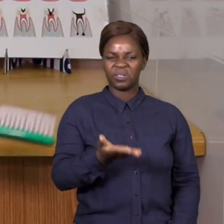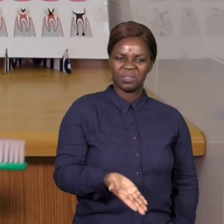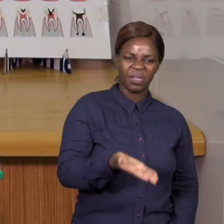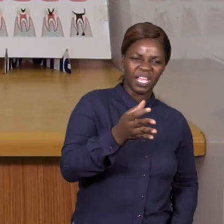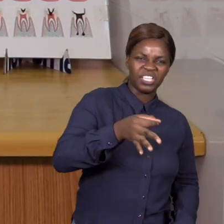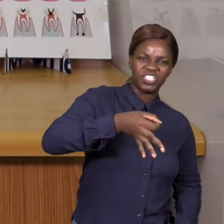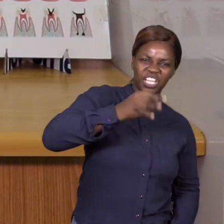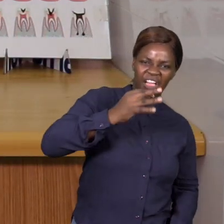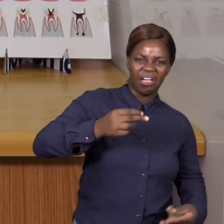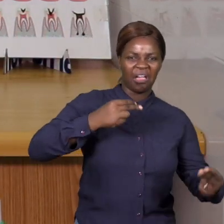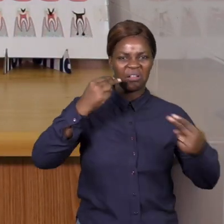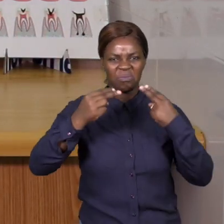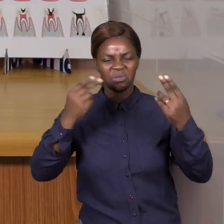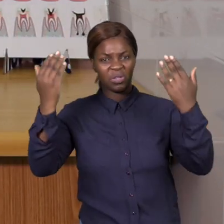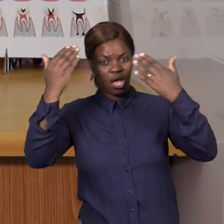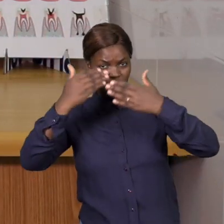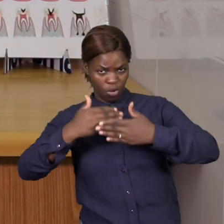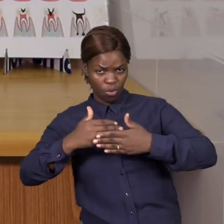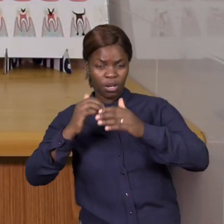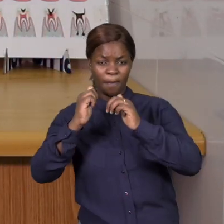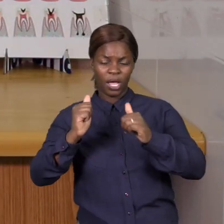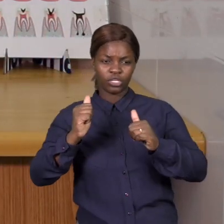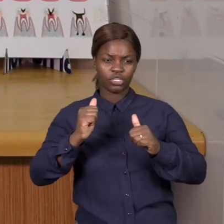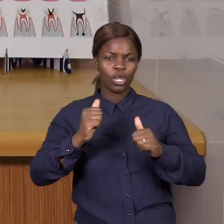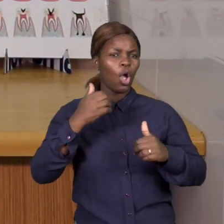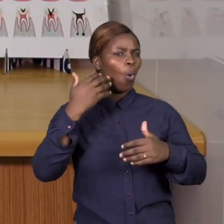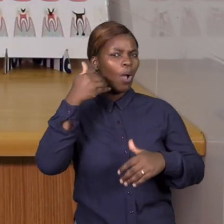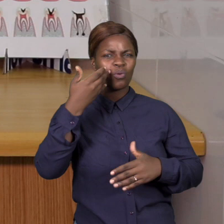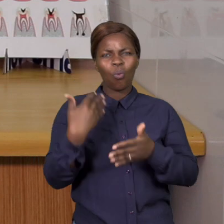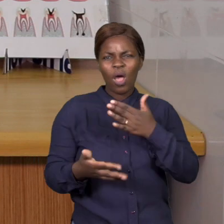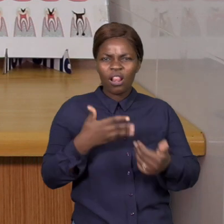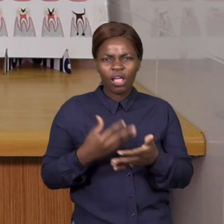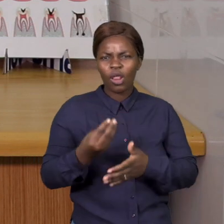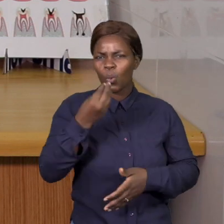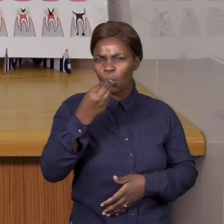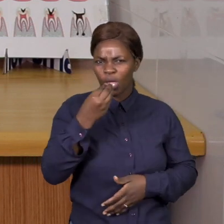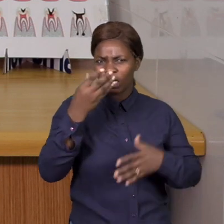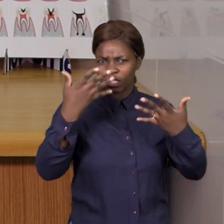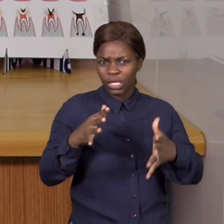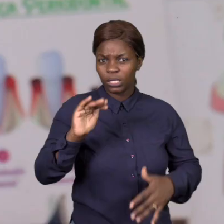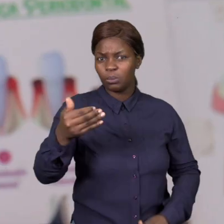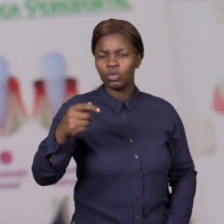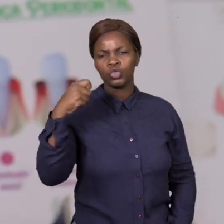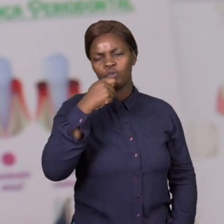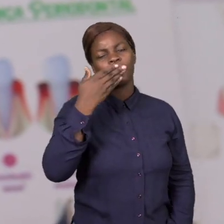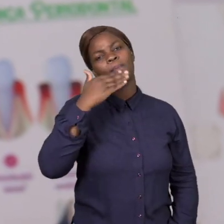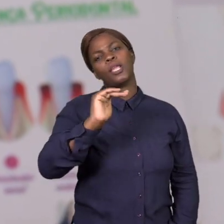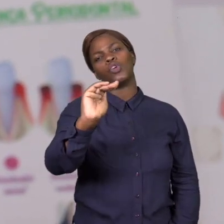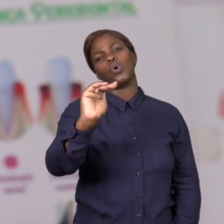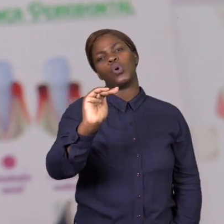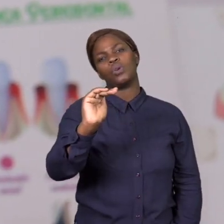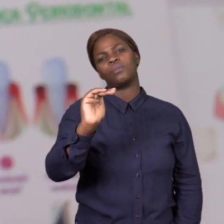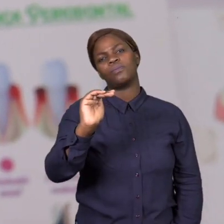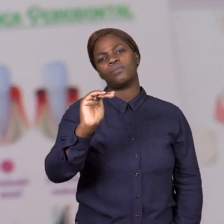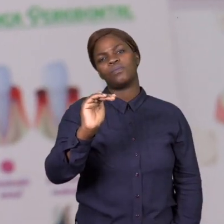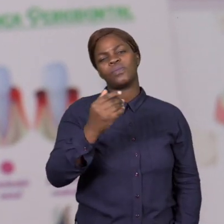das principais refeições, melhor ainda, porque o objetivo é remover lá os restos alimentares, né? Temos que ter o fio